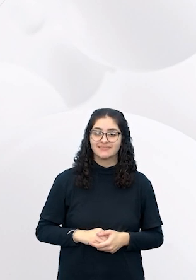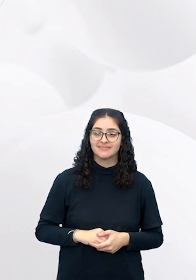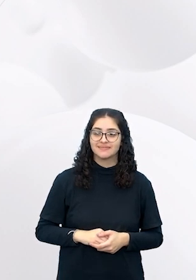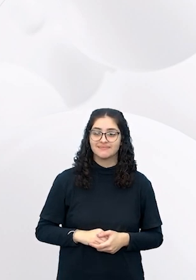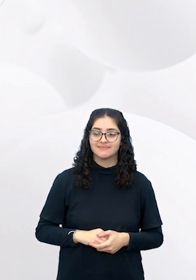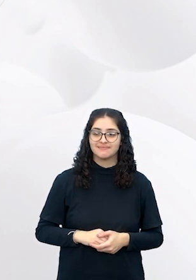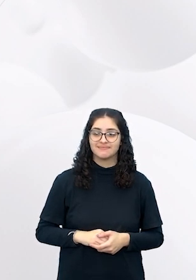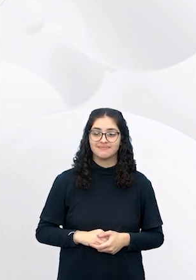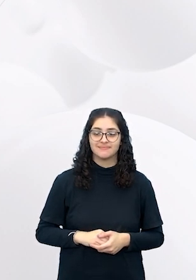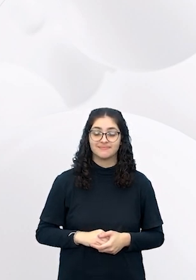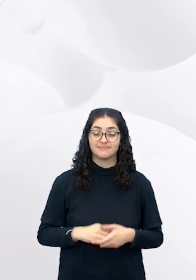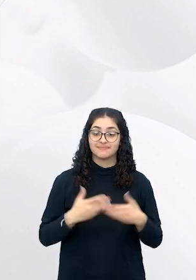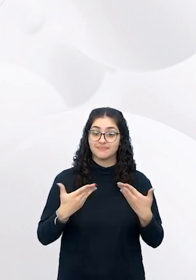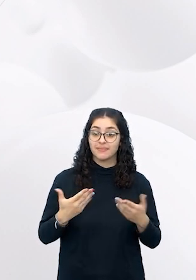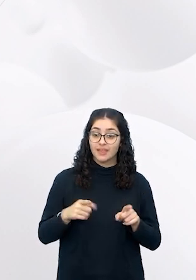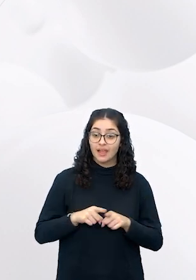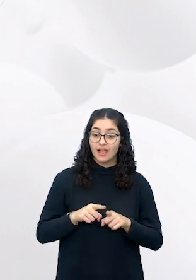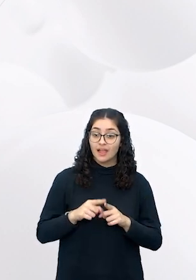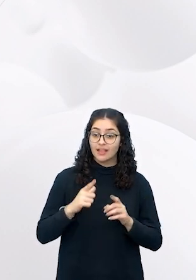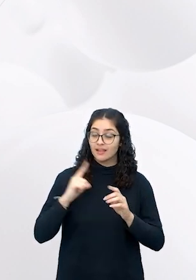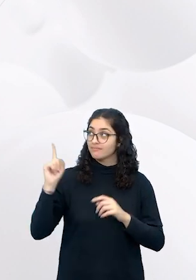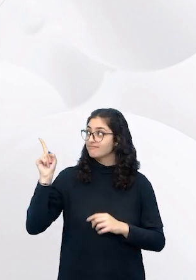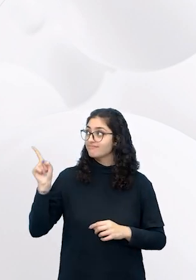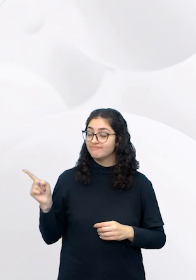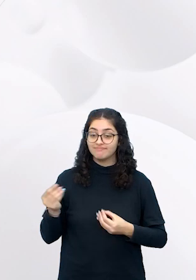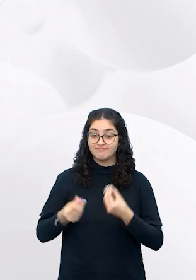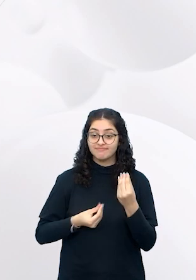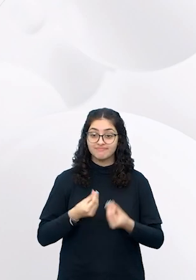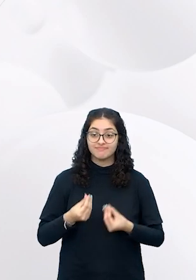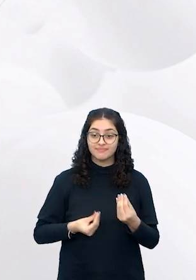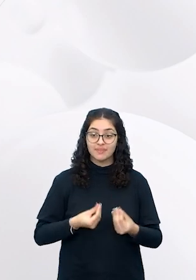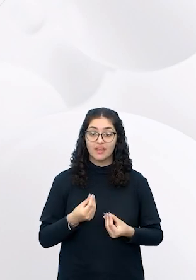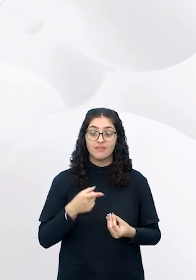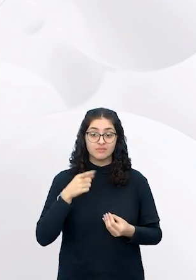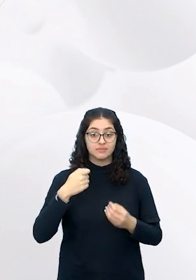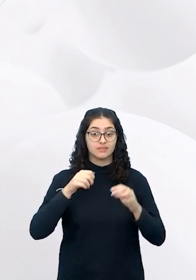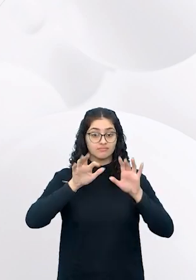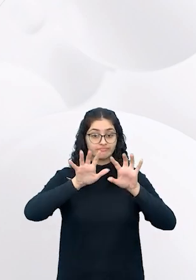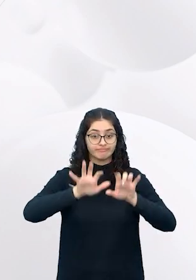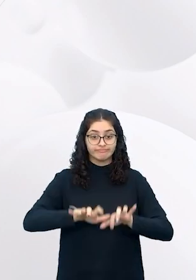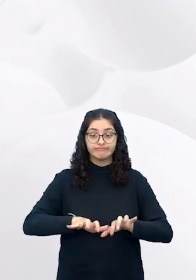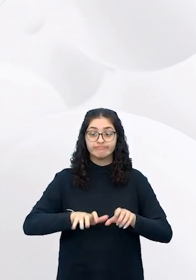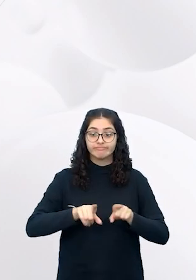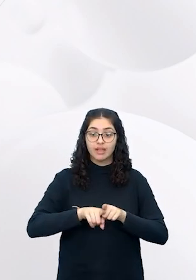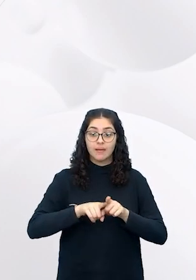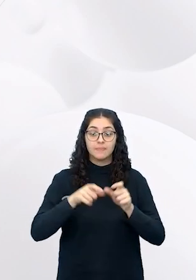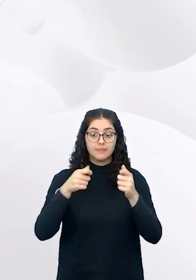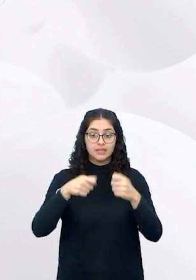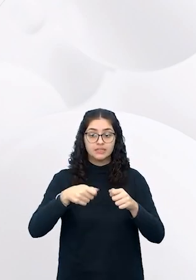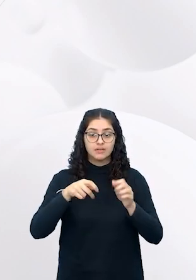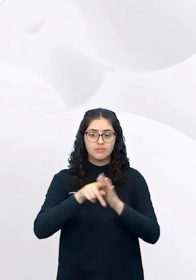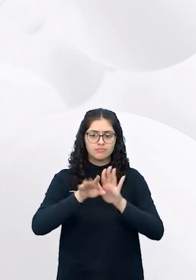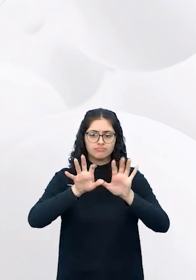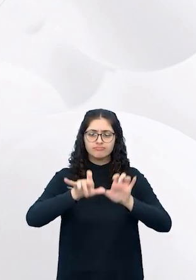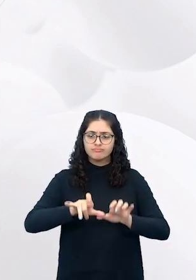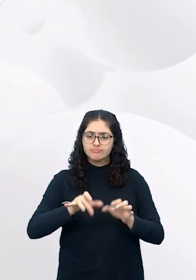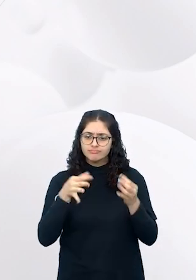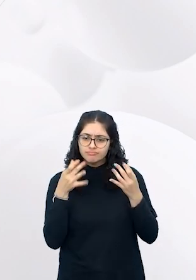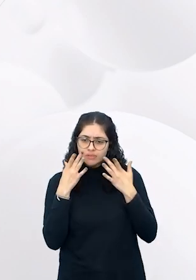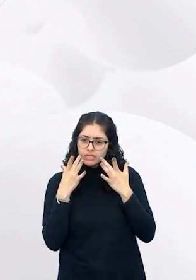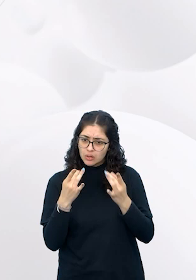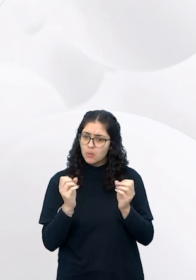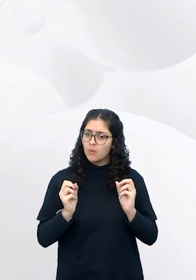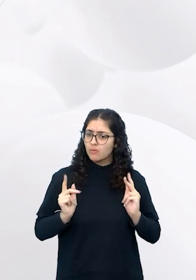Então, vejam só, tem aí esses campos para ser preenchidos, então é necessário preencher os campos, conferir se está